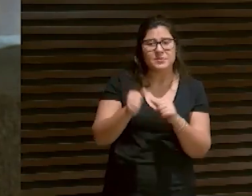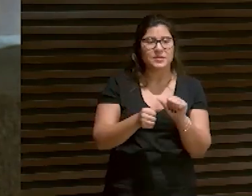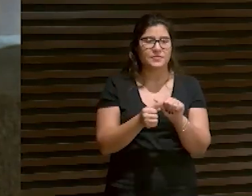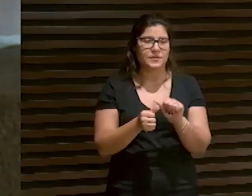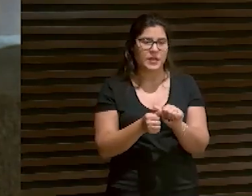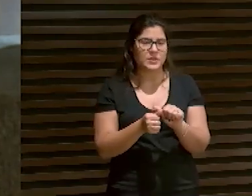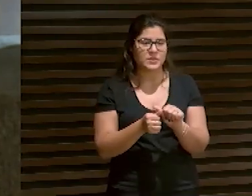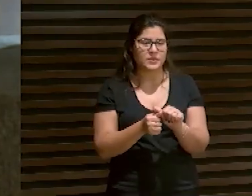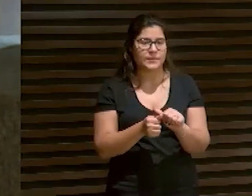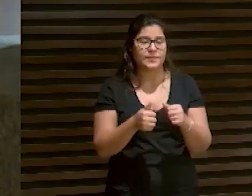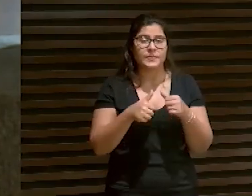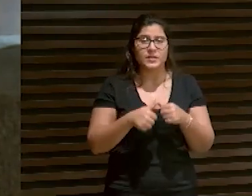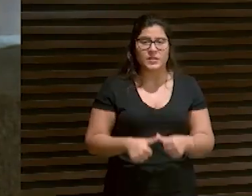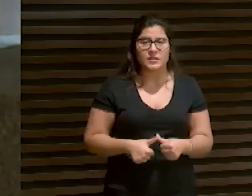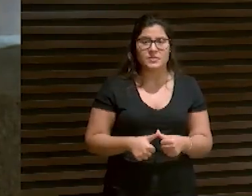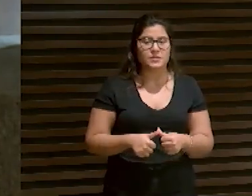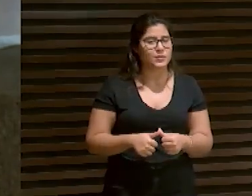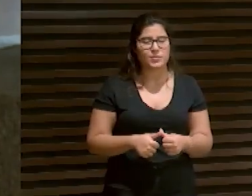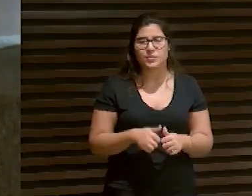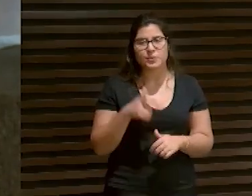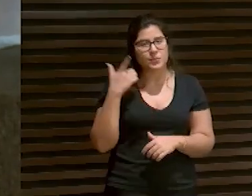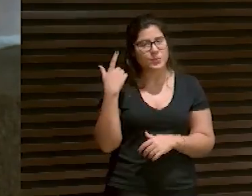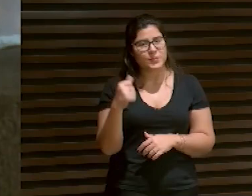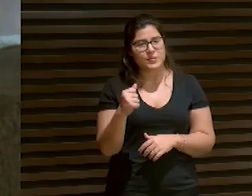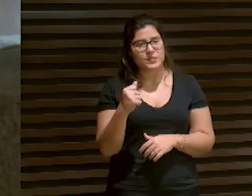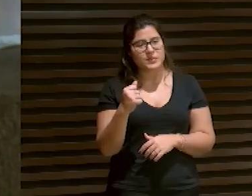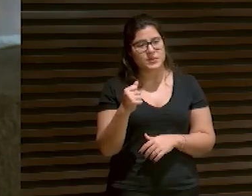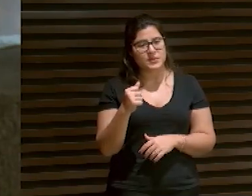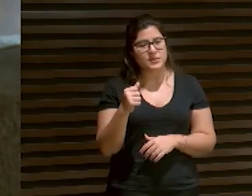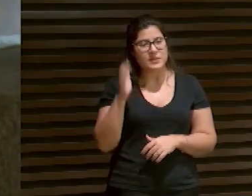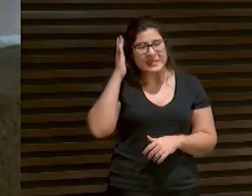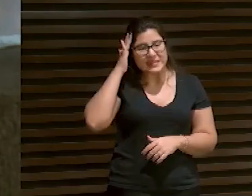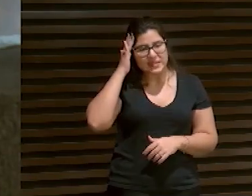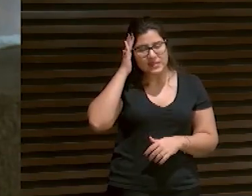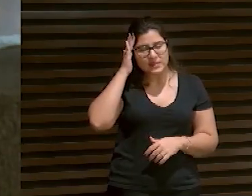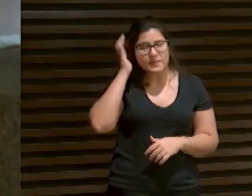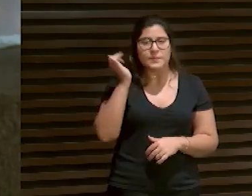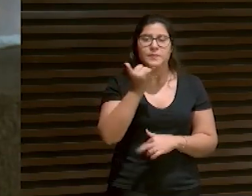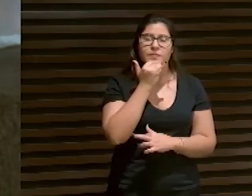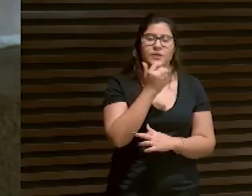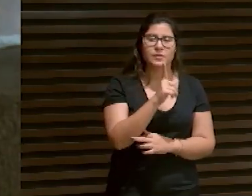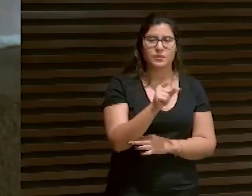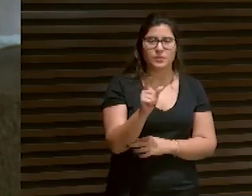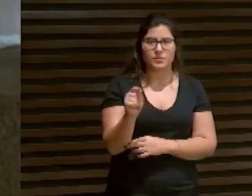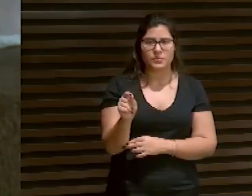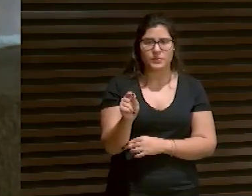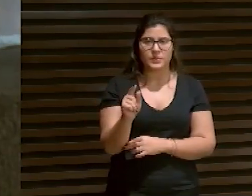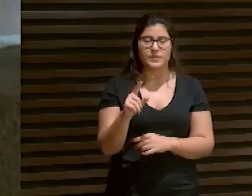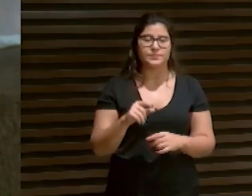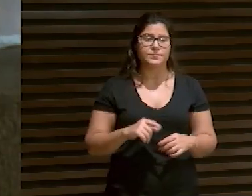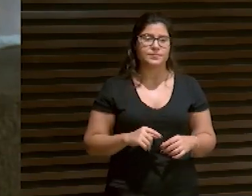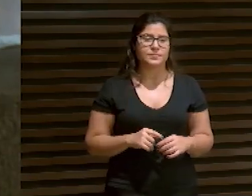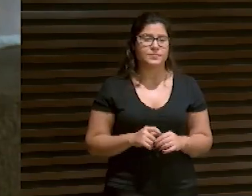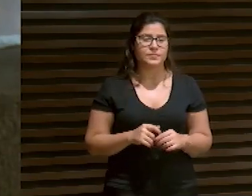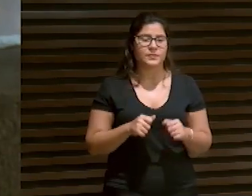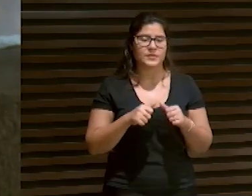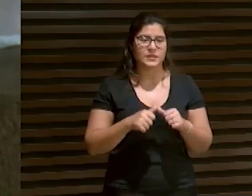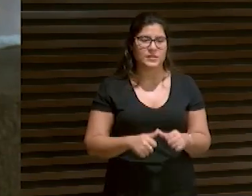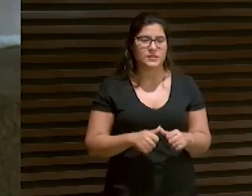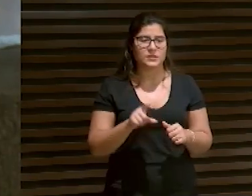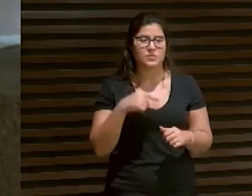que não conseguem discernir entre a mão esquerda e a direita, perdoa eles, Pai. Irmãos, esse é o nosso